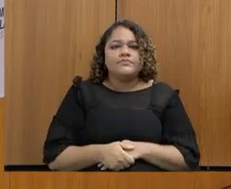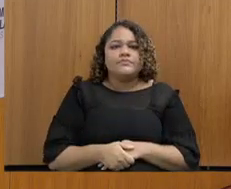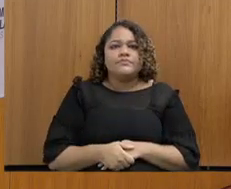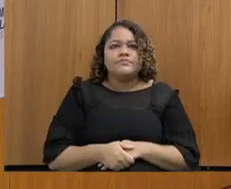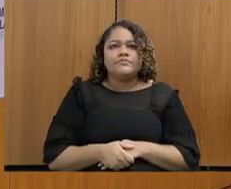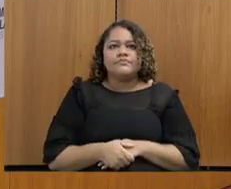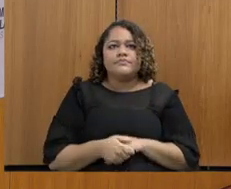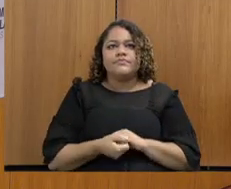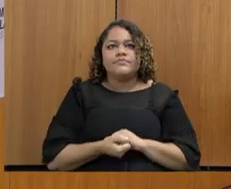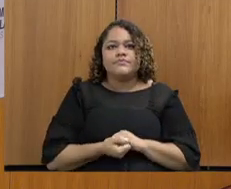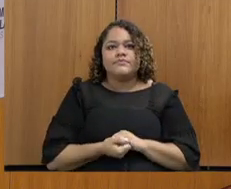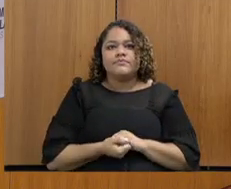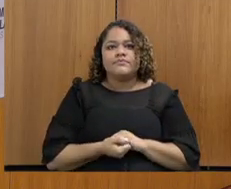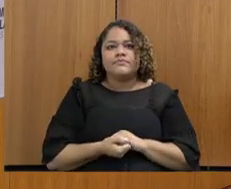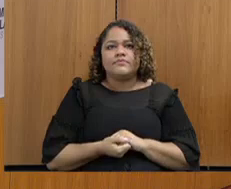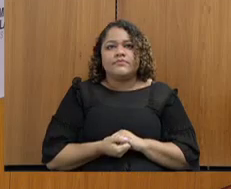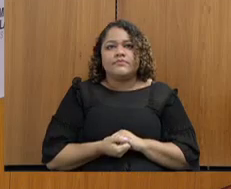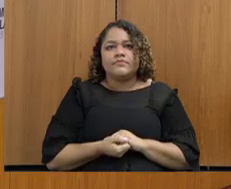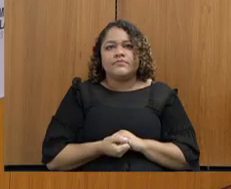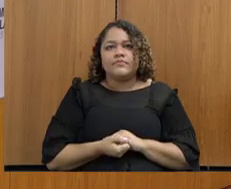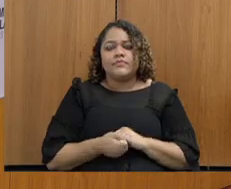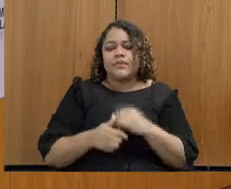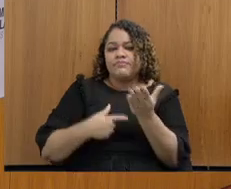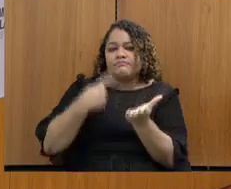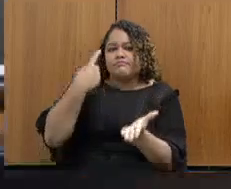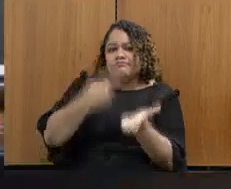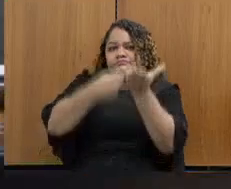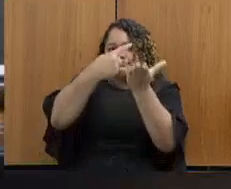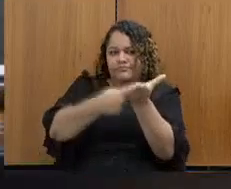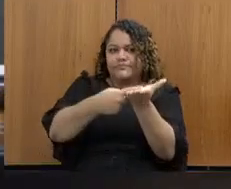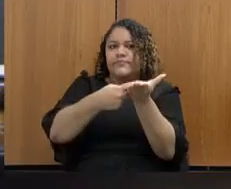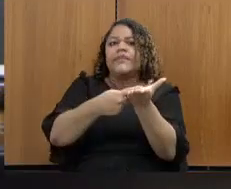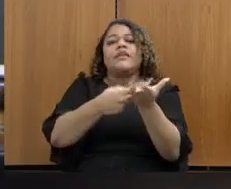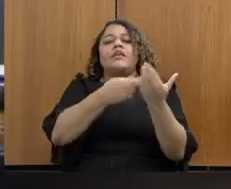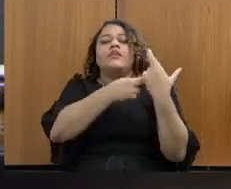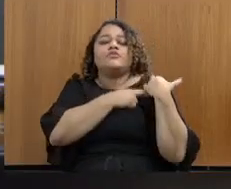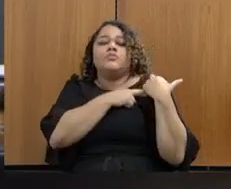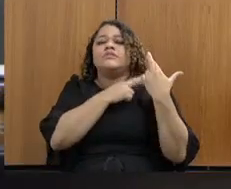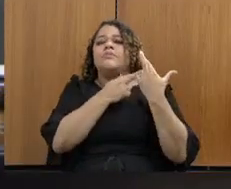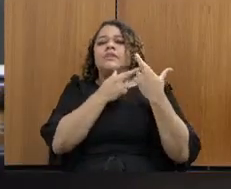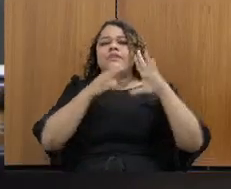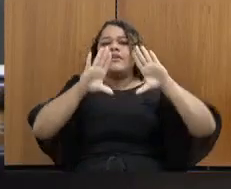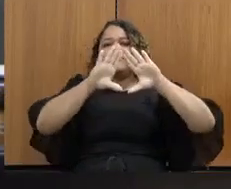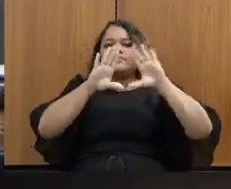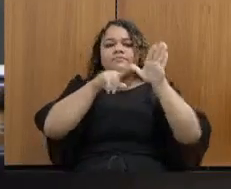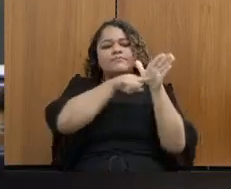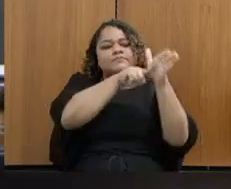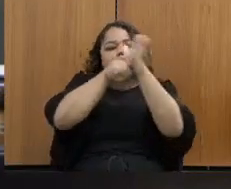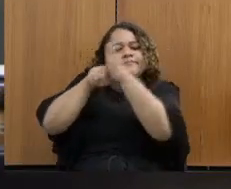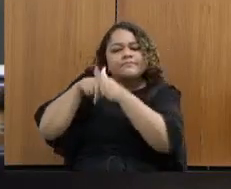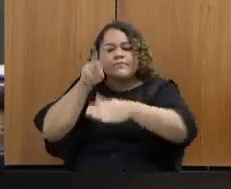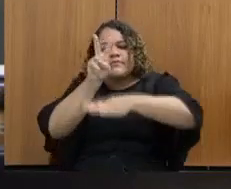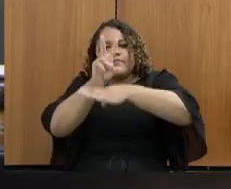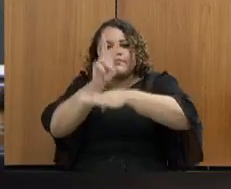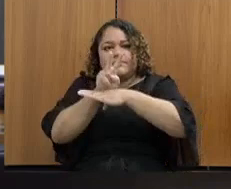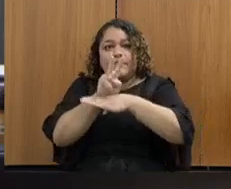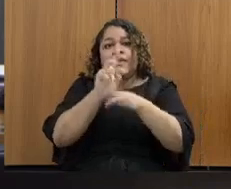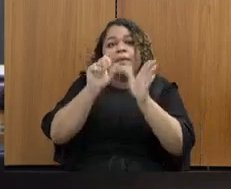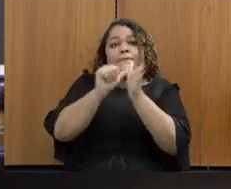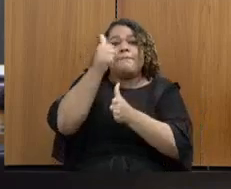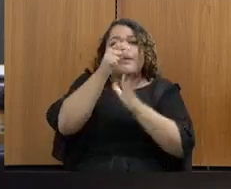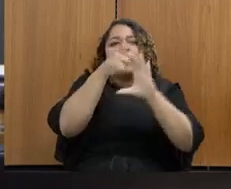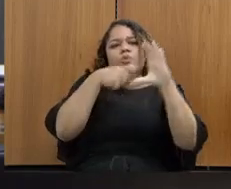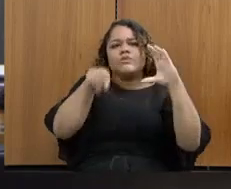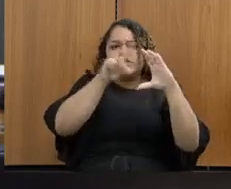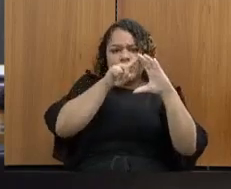afirmar o compromisso com papel fiscalizador do Parlamento Mineiro iniciamos o primeiro ciclo da Assembleia fiscaliza prestação de